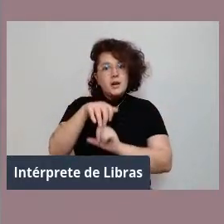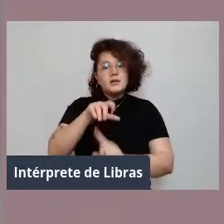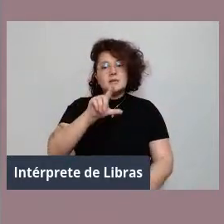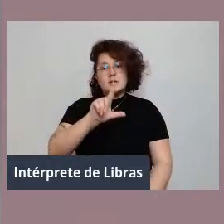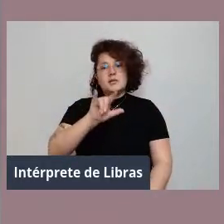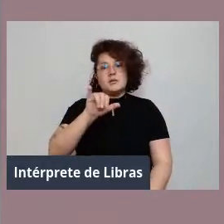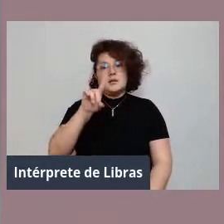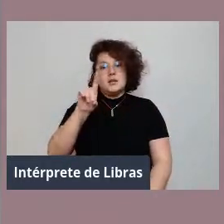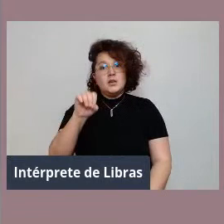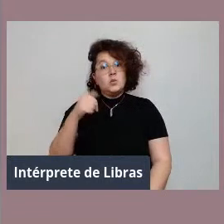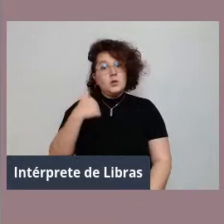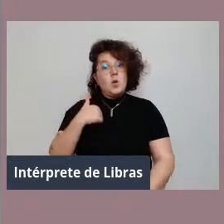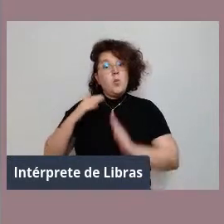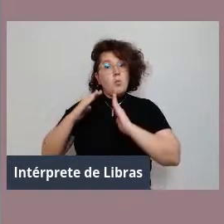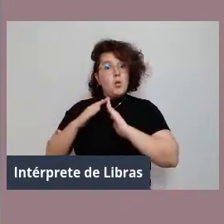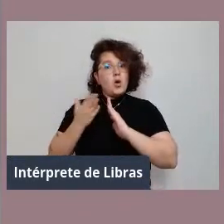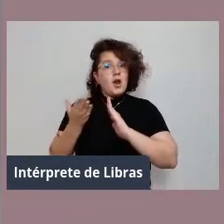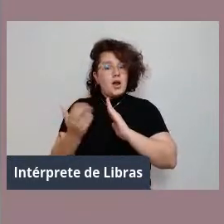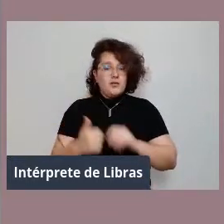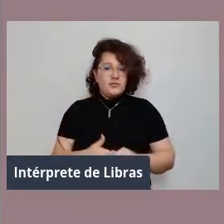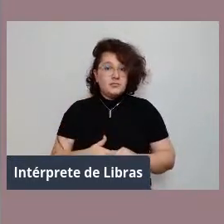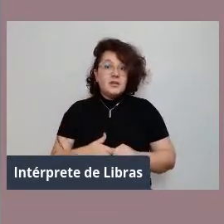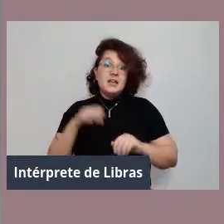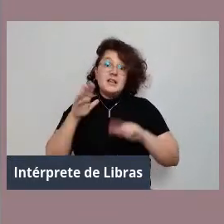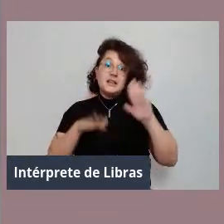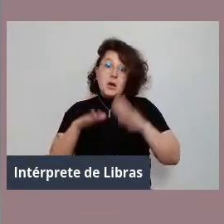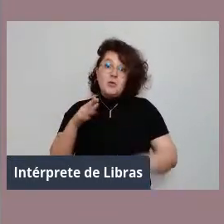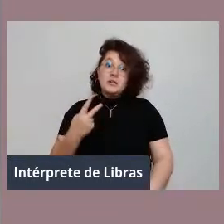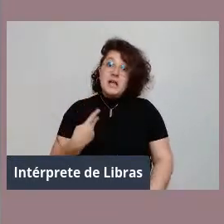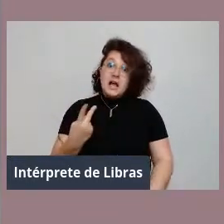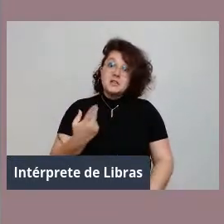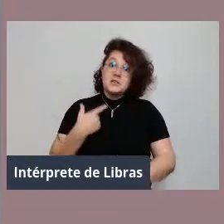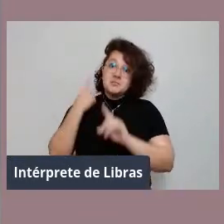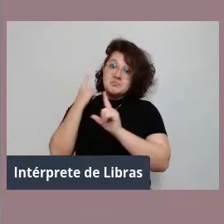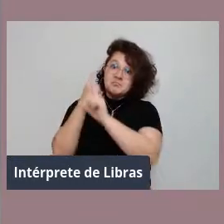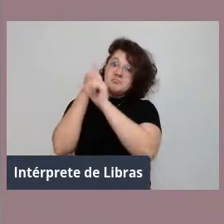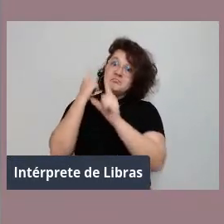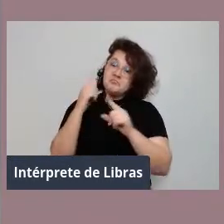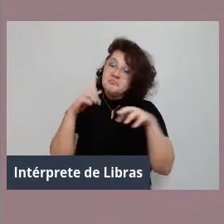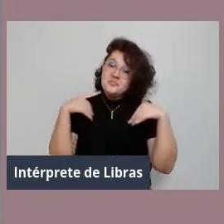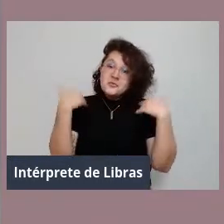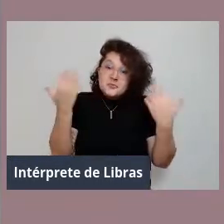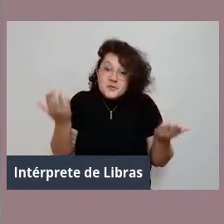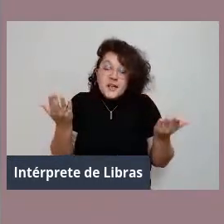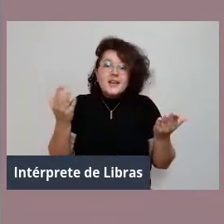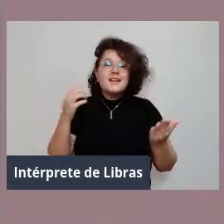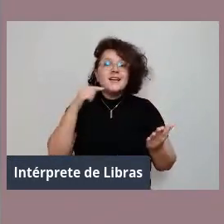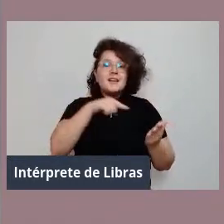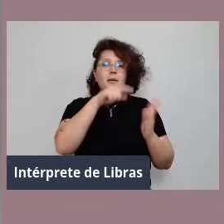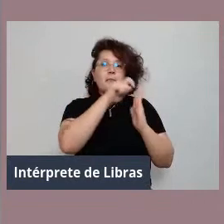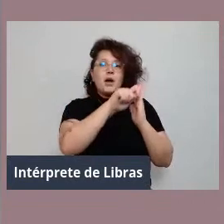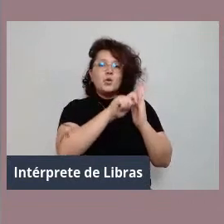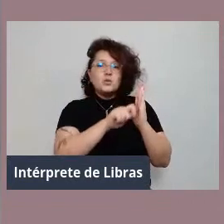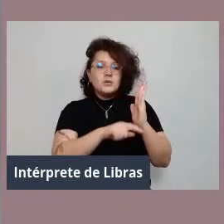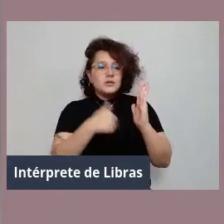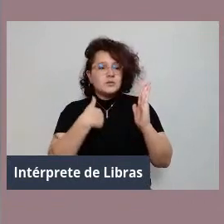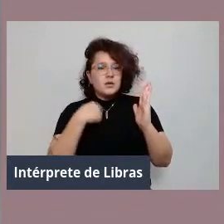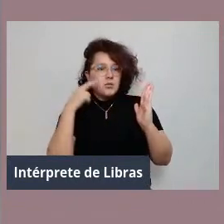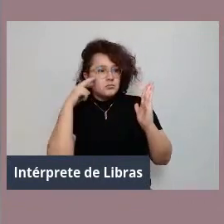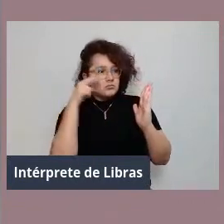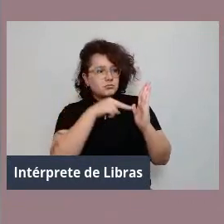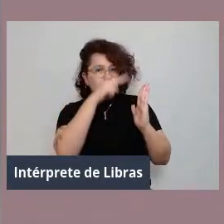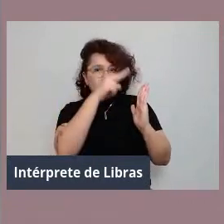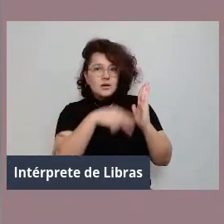onde eu morava. Então, de repente, a gente se encontrou e eu acho que o encontro com os manuscritos pode produzir isso, né? Esses encontros